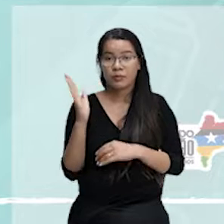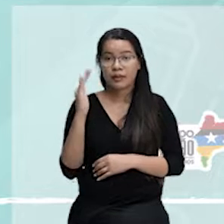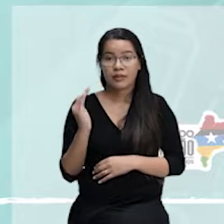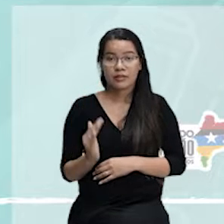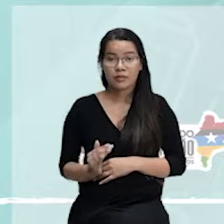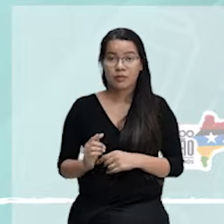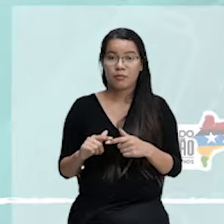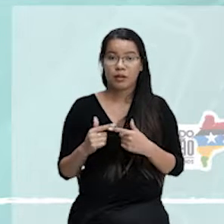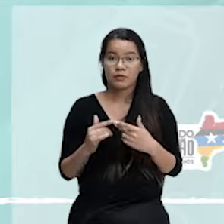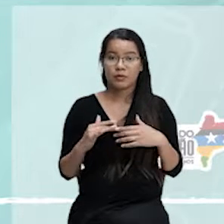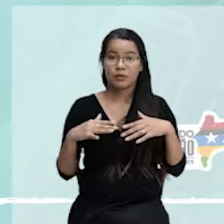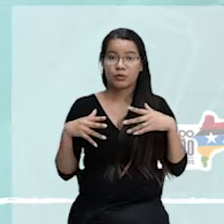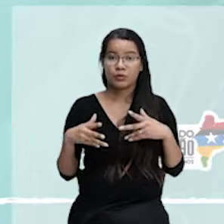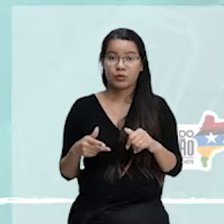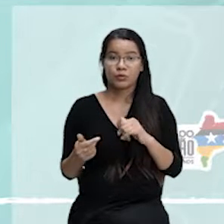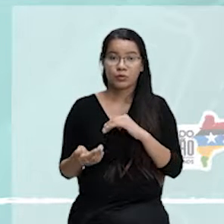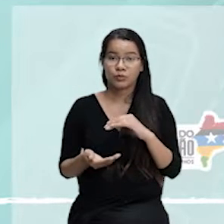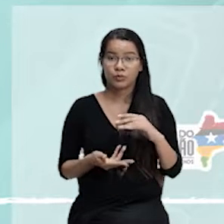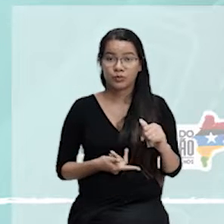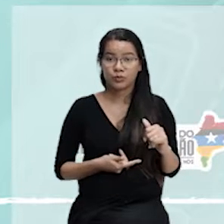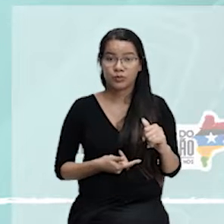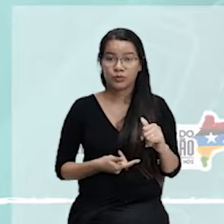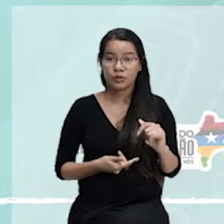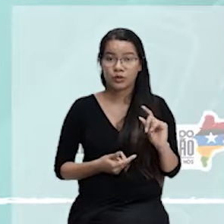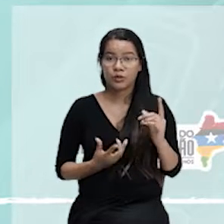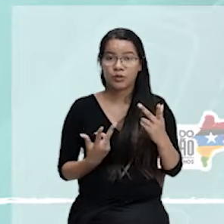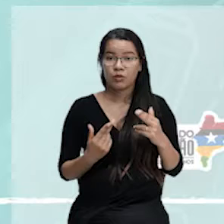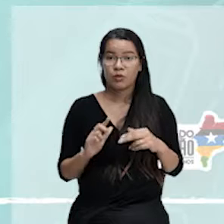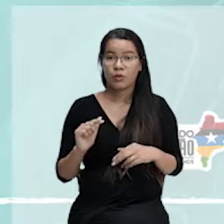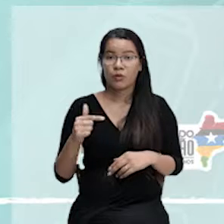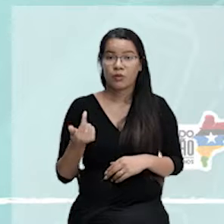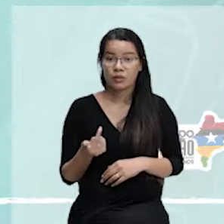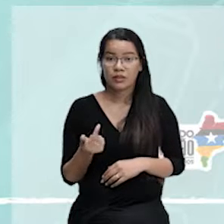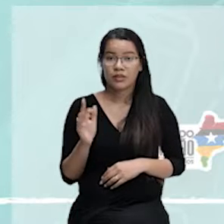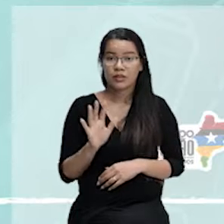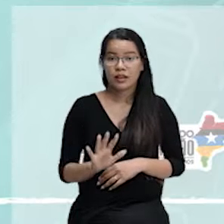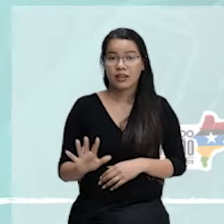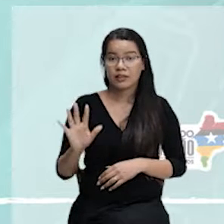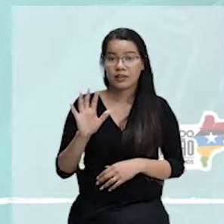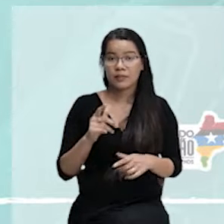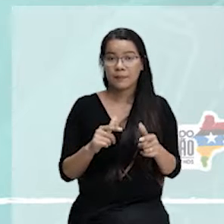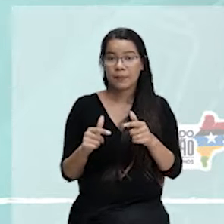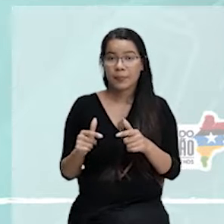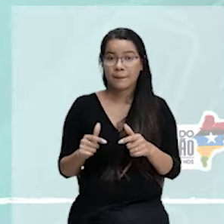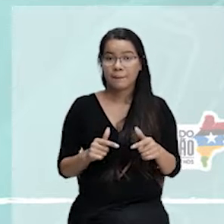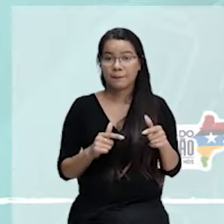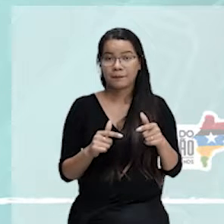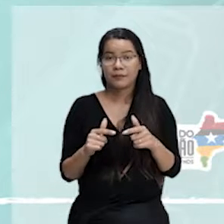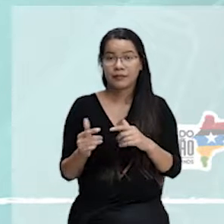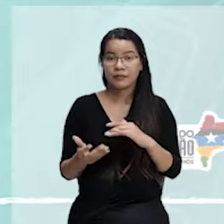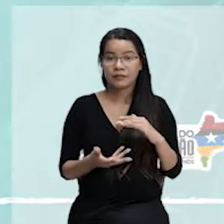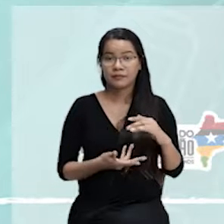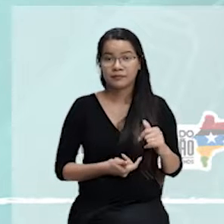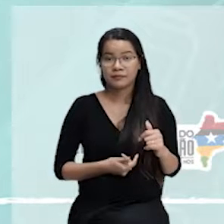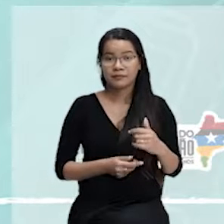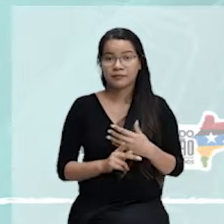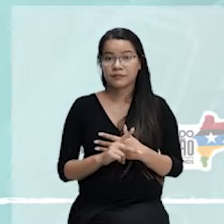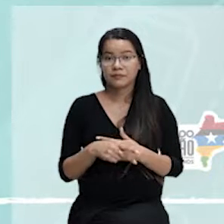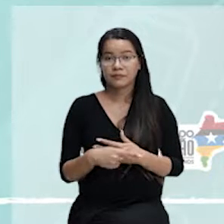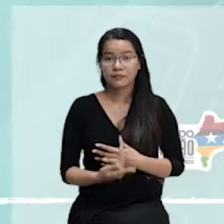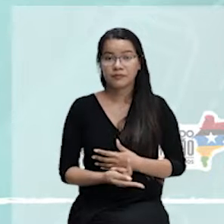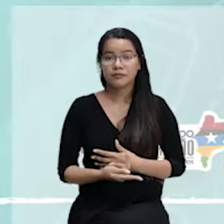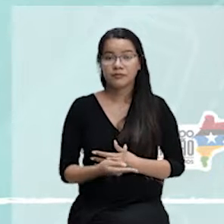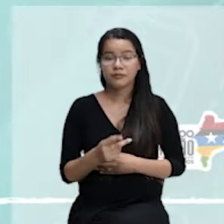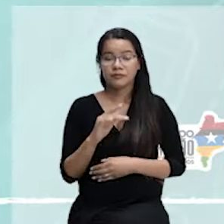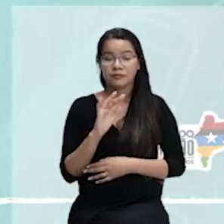todo. Assim como outras áreas também em outros locais do mundo. A consequência ambiental ela não reconhece